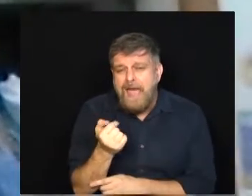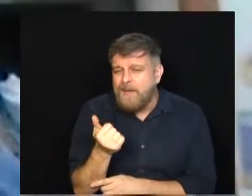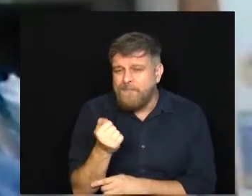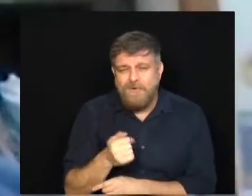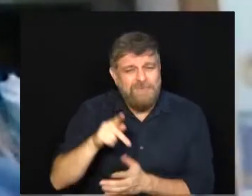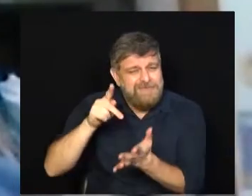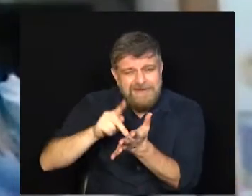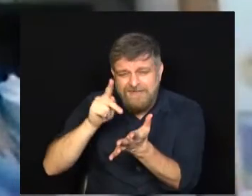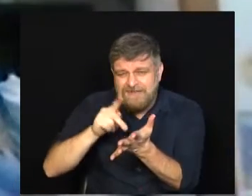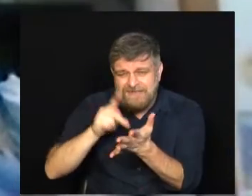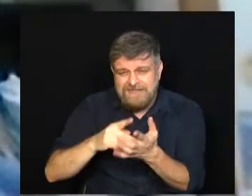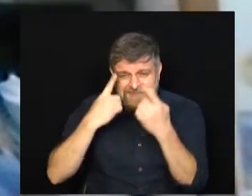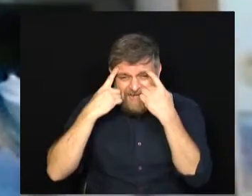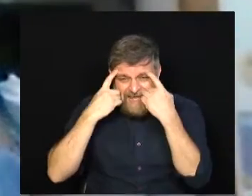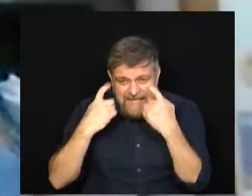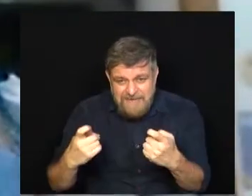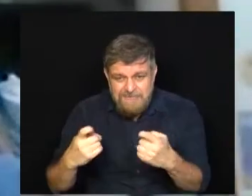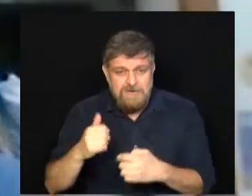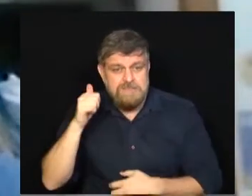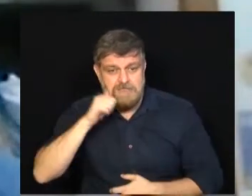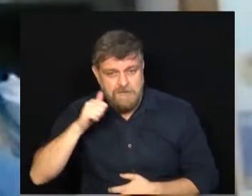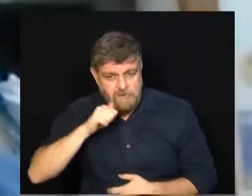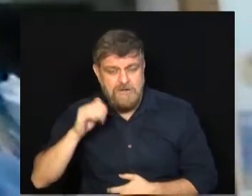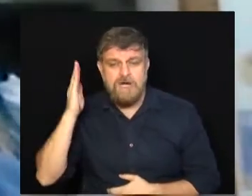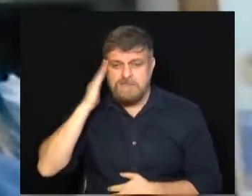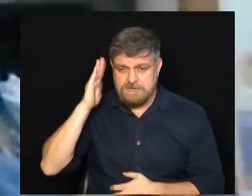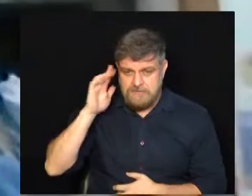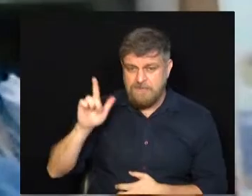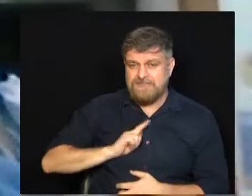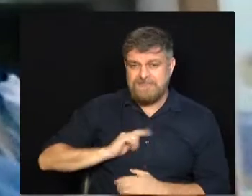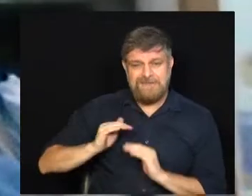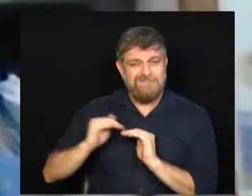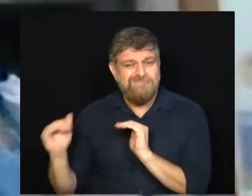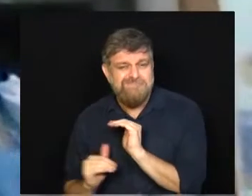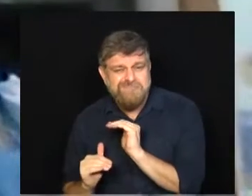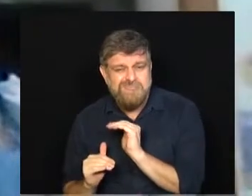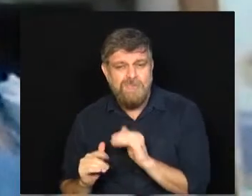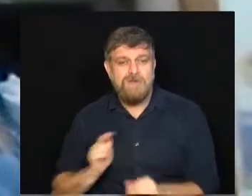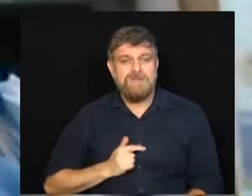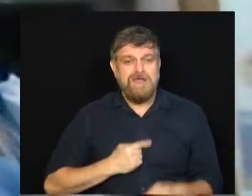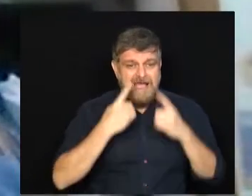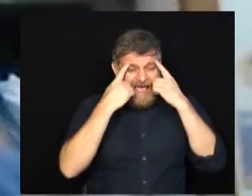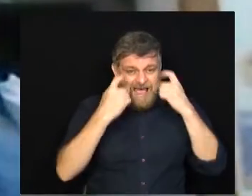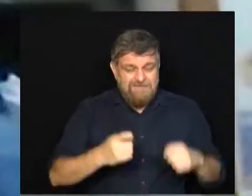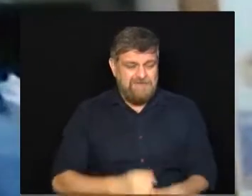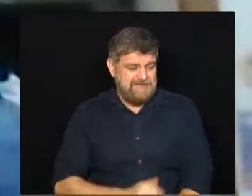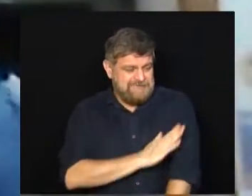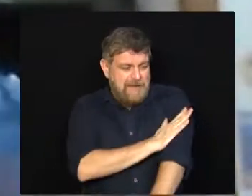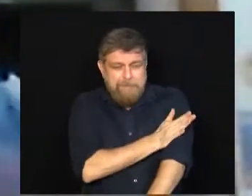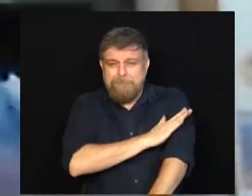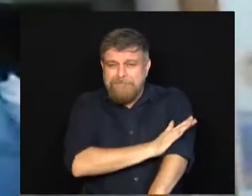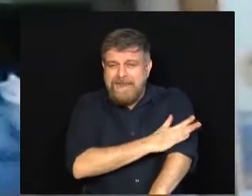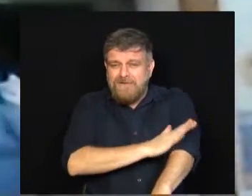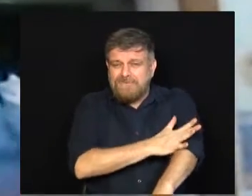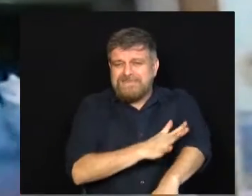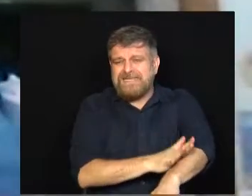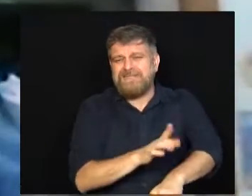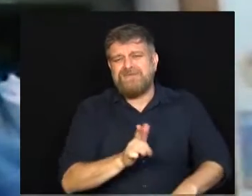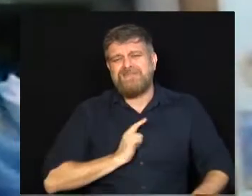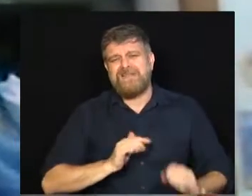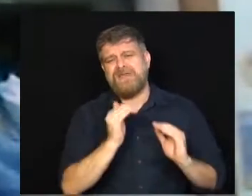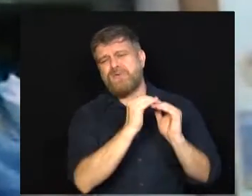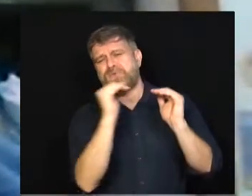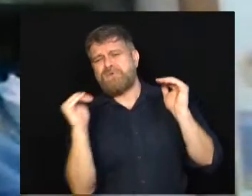Os dados da violência contra a mulher, nós sabemos que são subnotificados. Os dados da violência racial, são